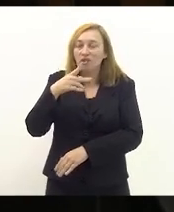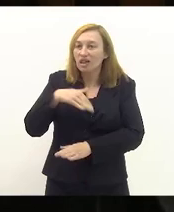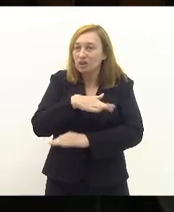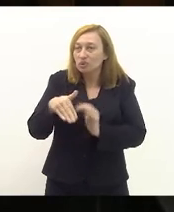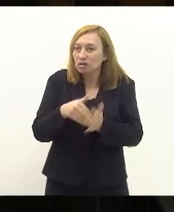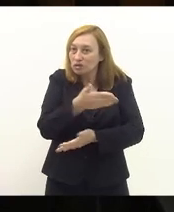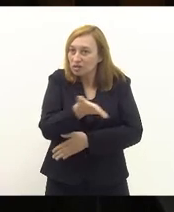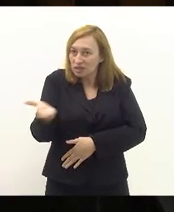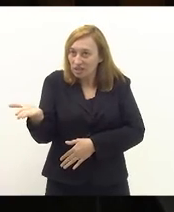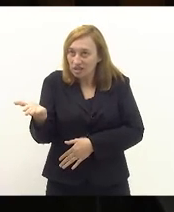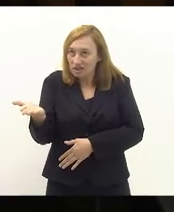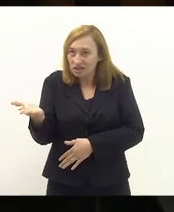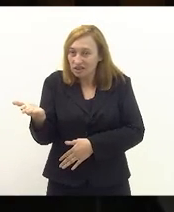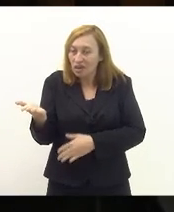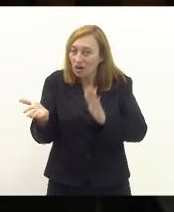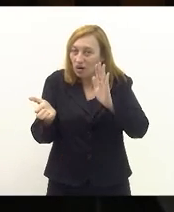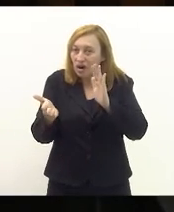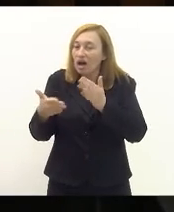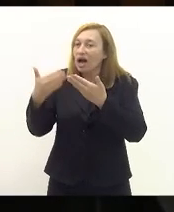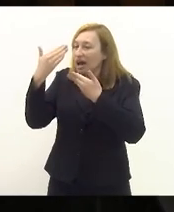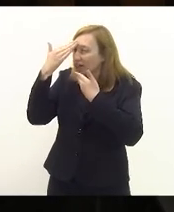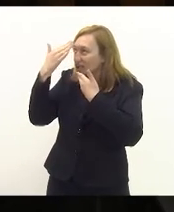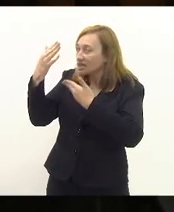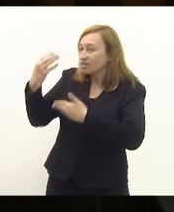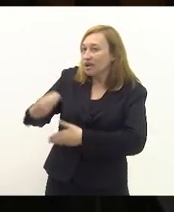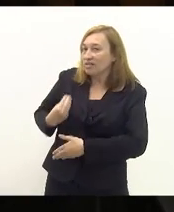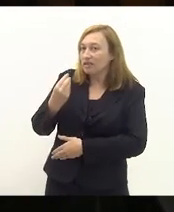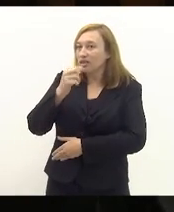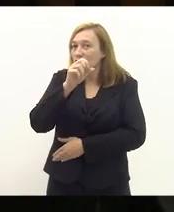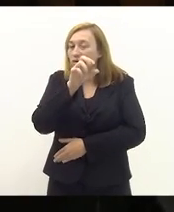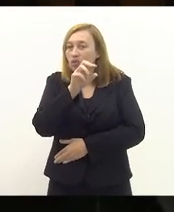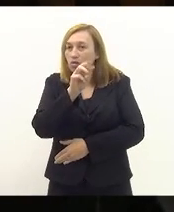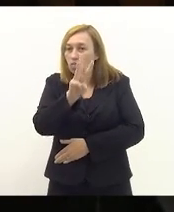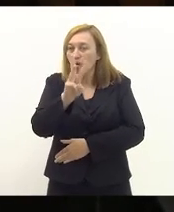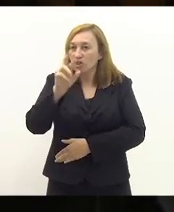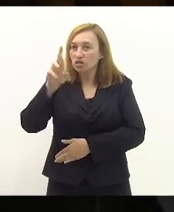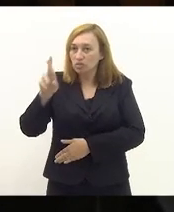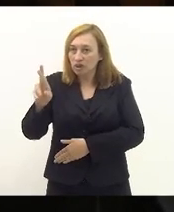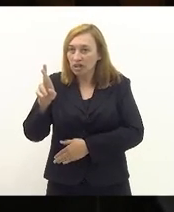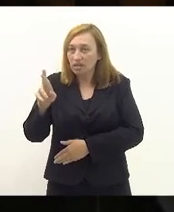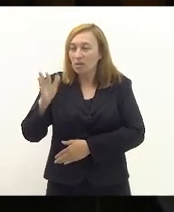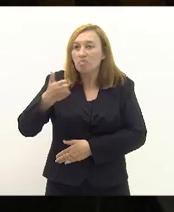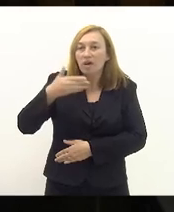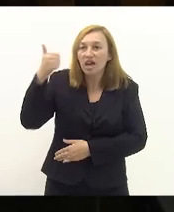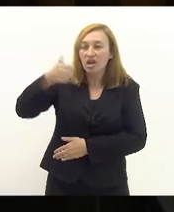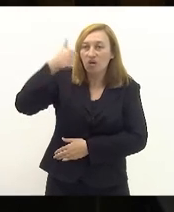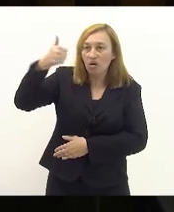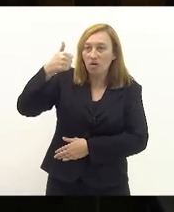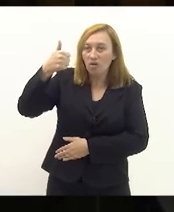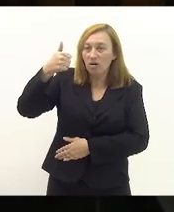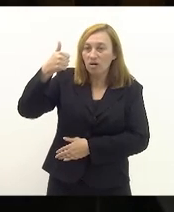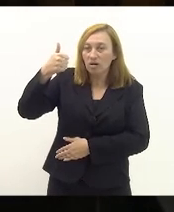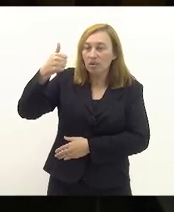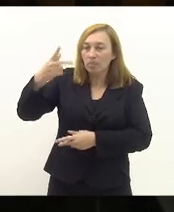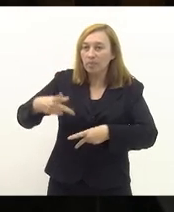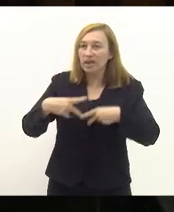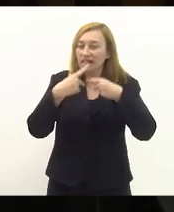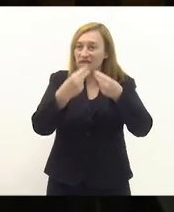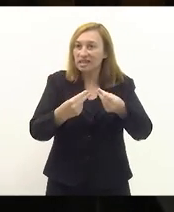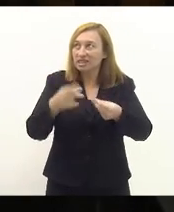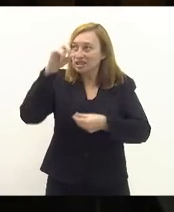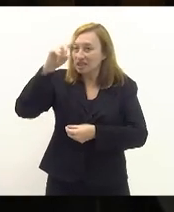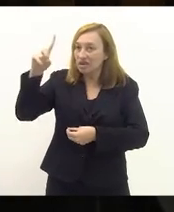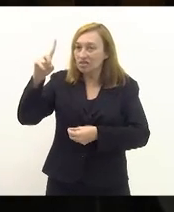todos vocês louvo à Deus pela vida do Washington e eu tenho certeza que o melhor de Deus ainda está por vir aqui para o Rio de